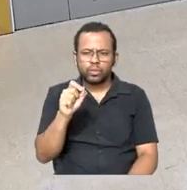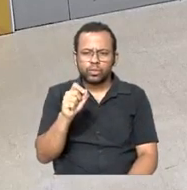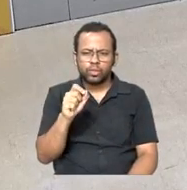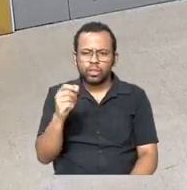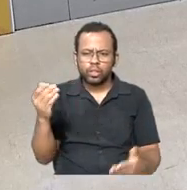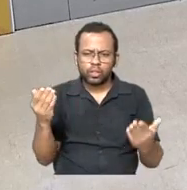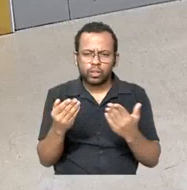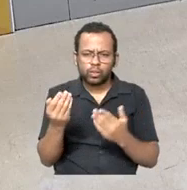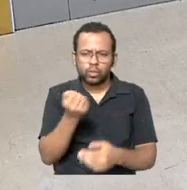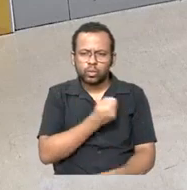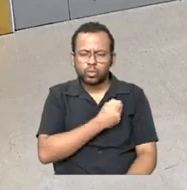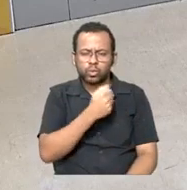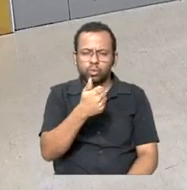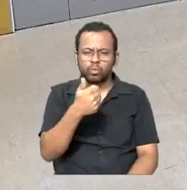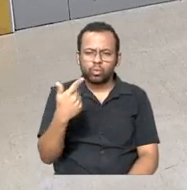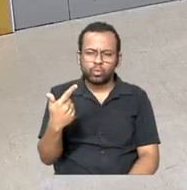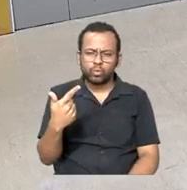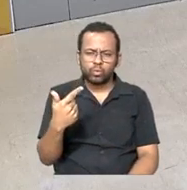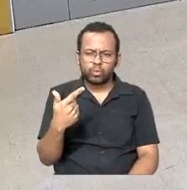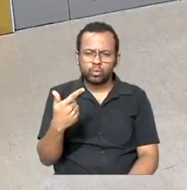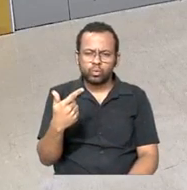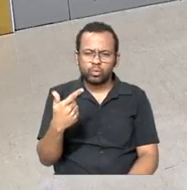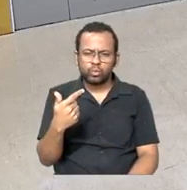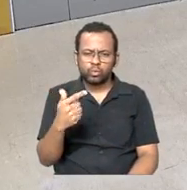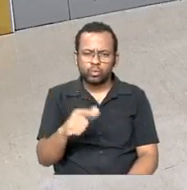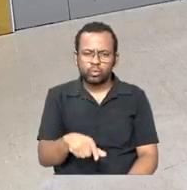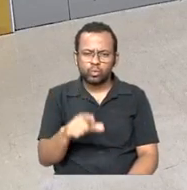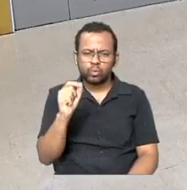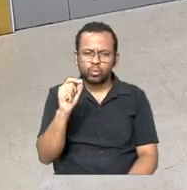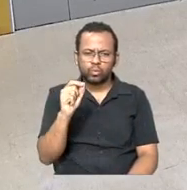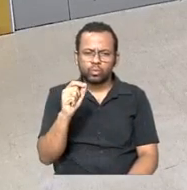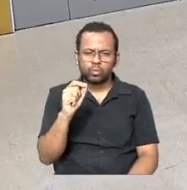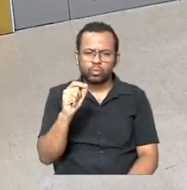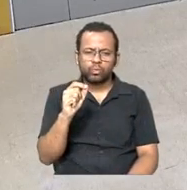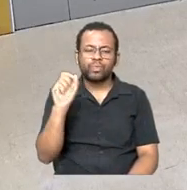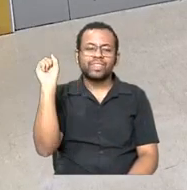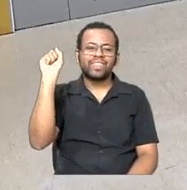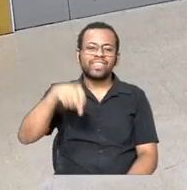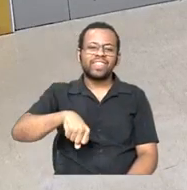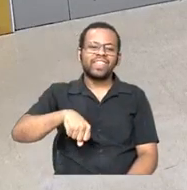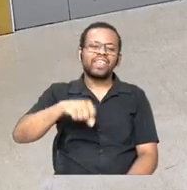é já que saiu a bolinha de número 12 12 decide 12